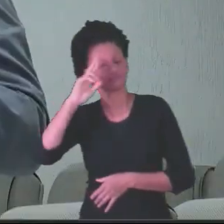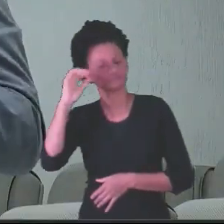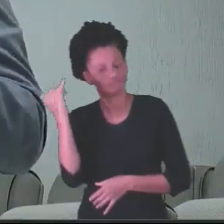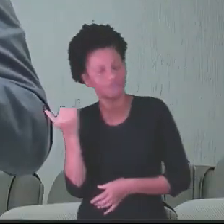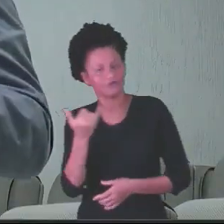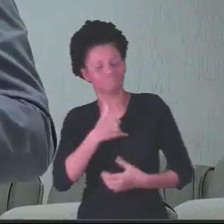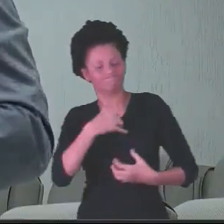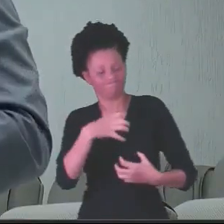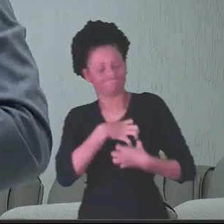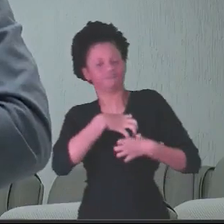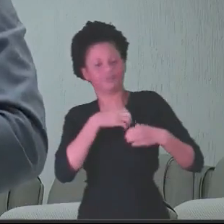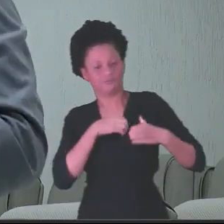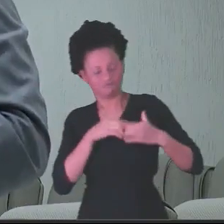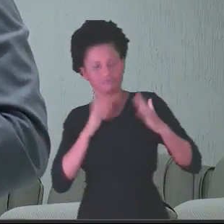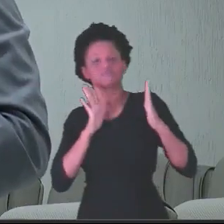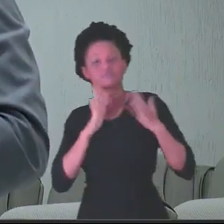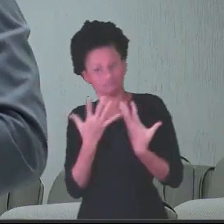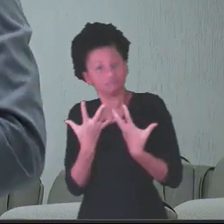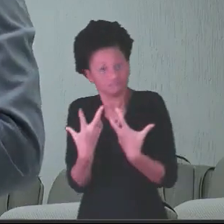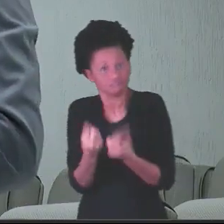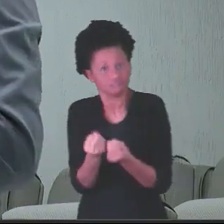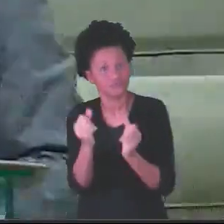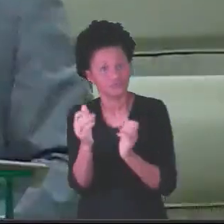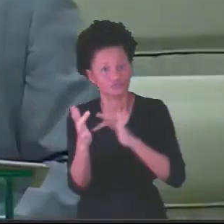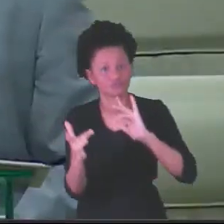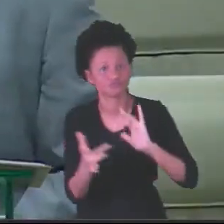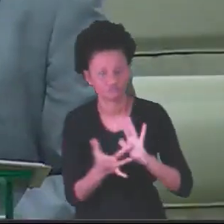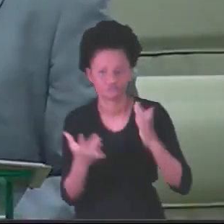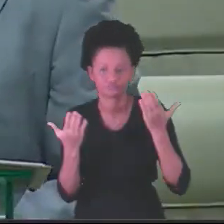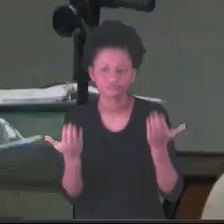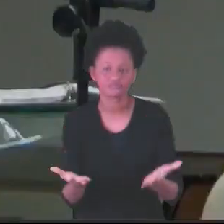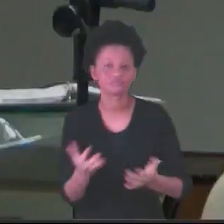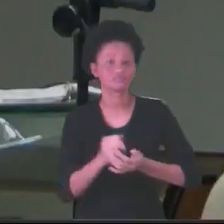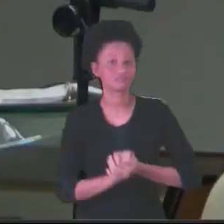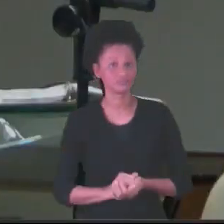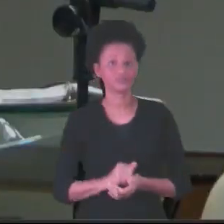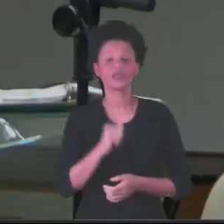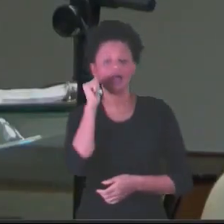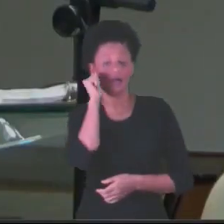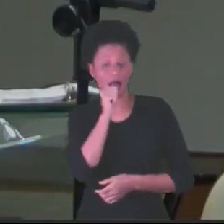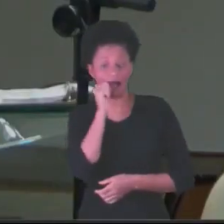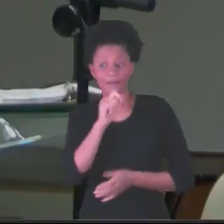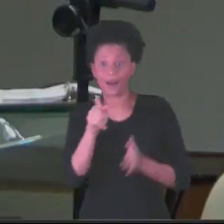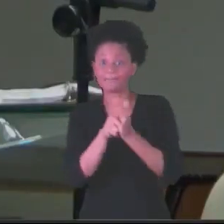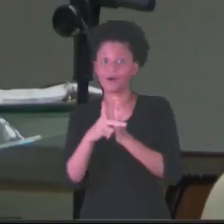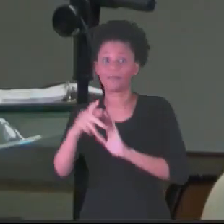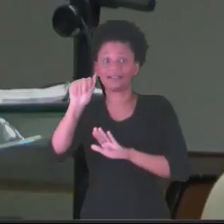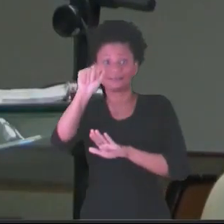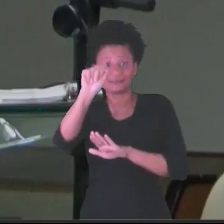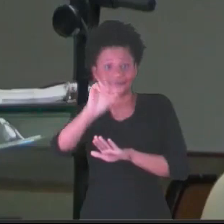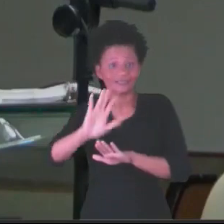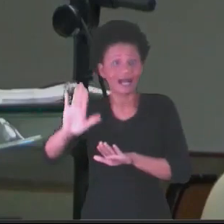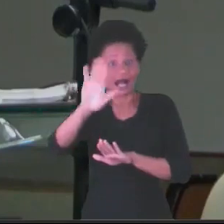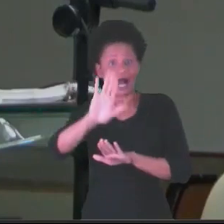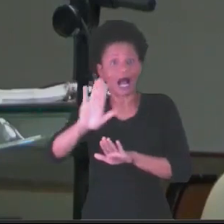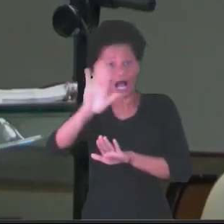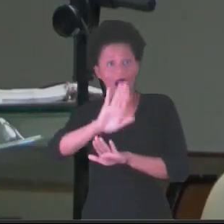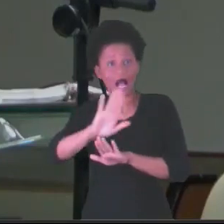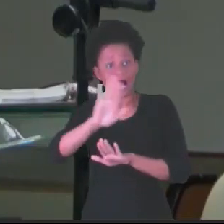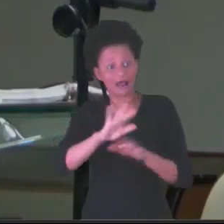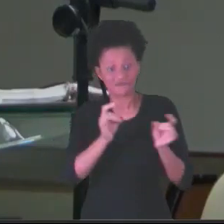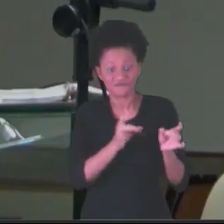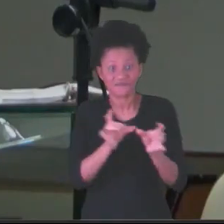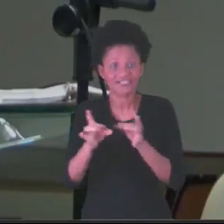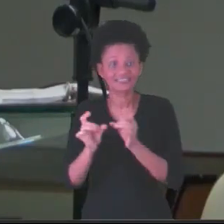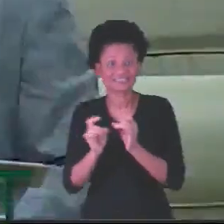ter um encontro com cristo glórias a jesus então uma mulher que era da ásia que era próspera vendedora